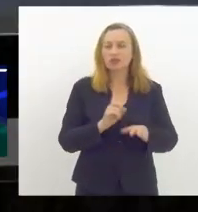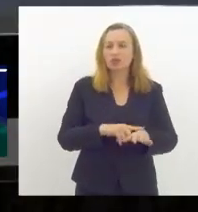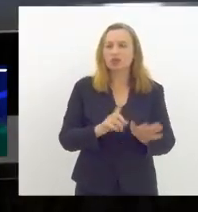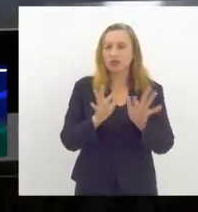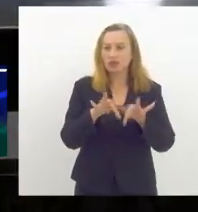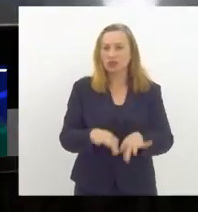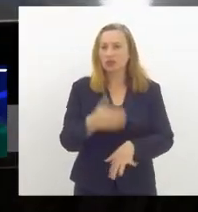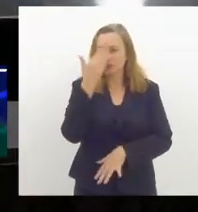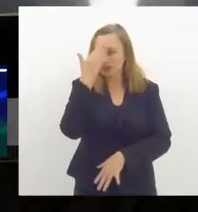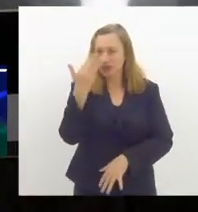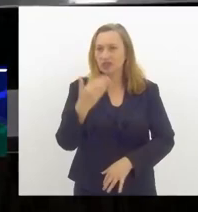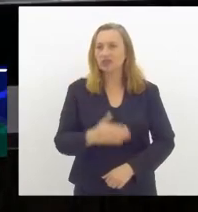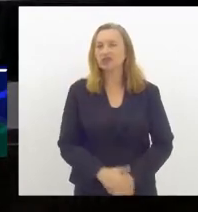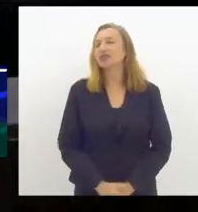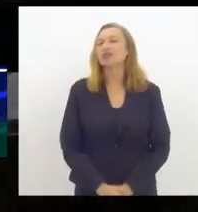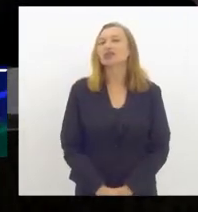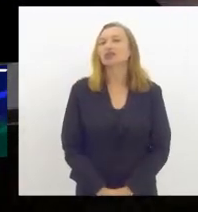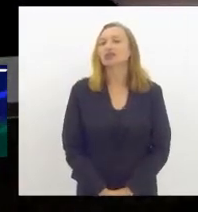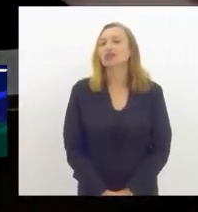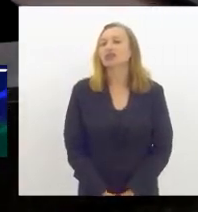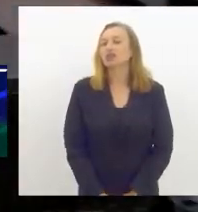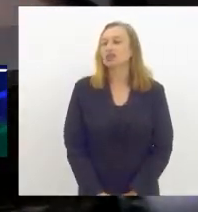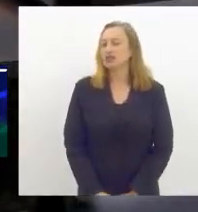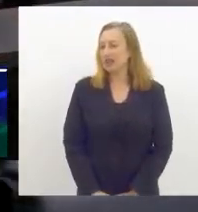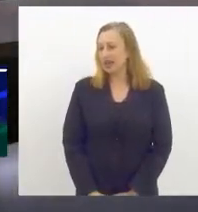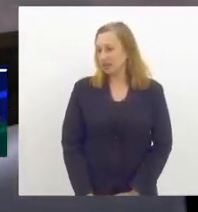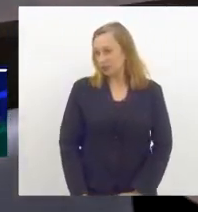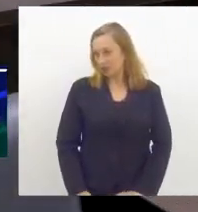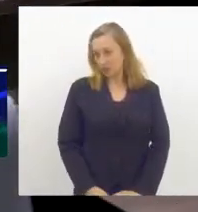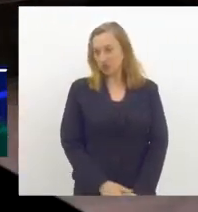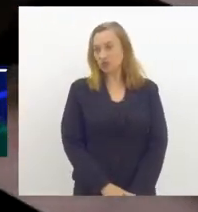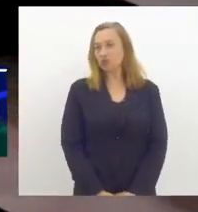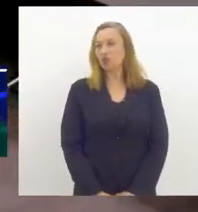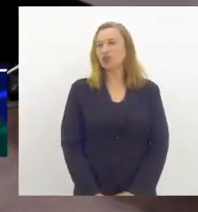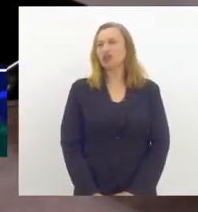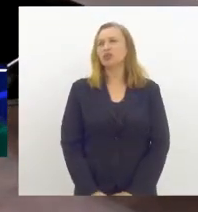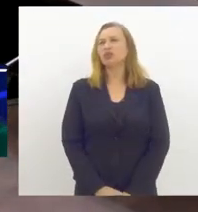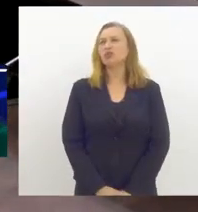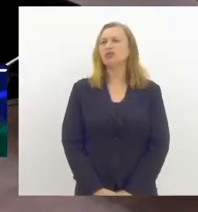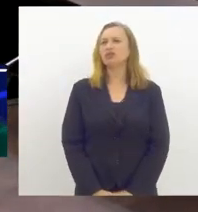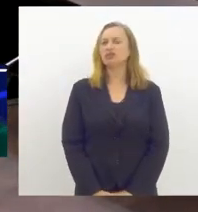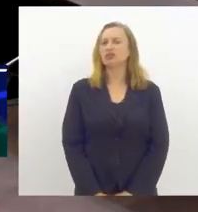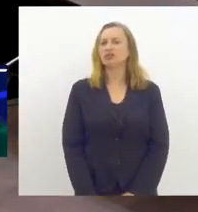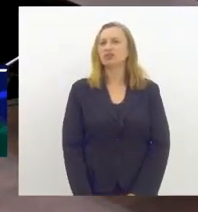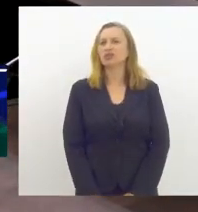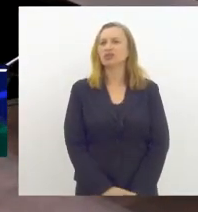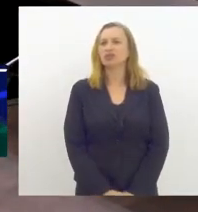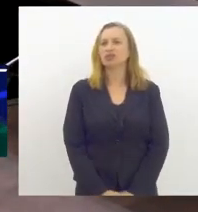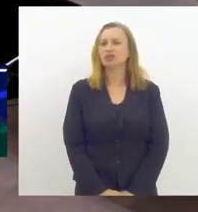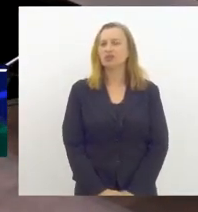final muito obrigado oi oi E aí